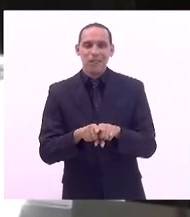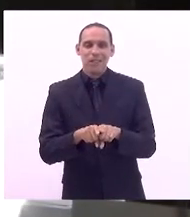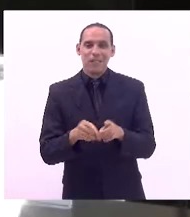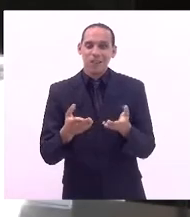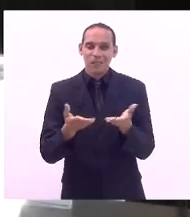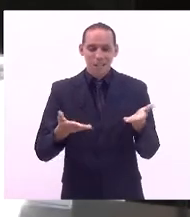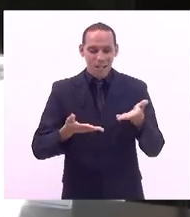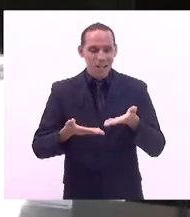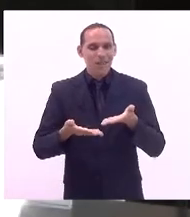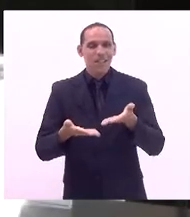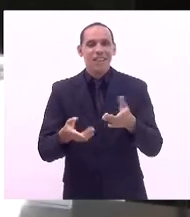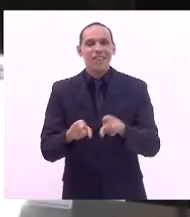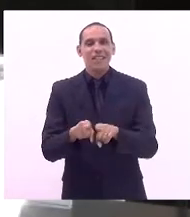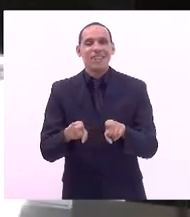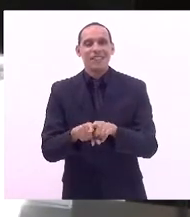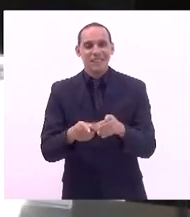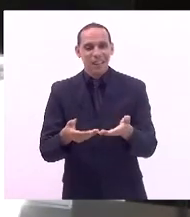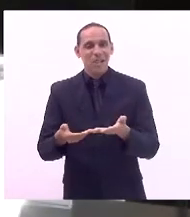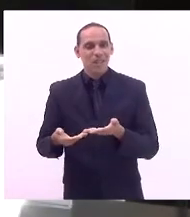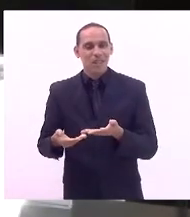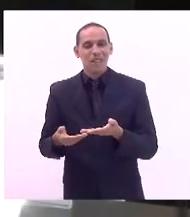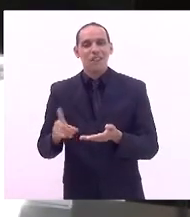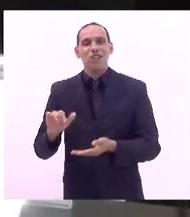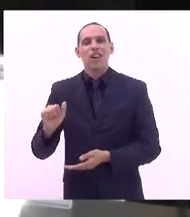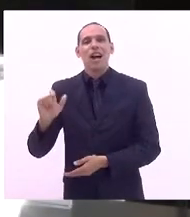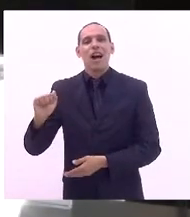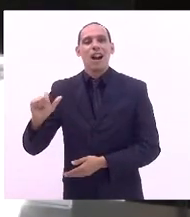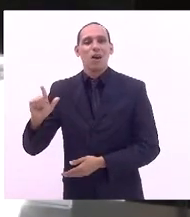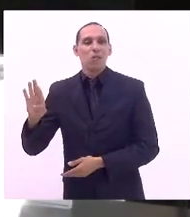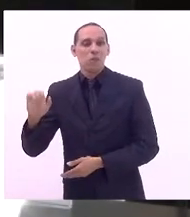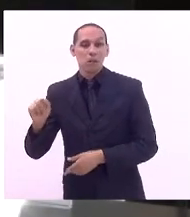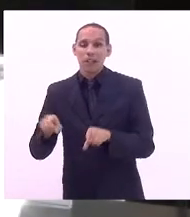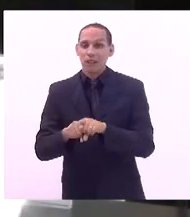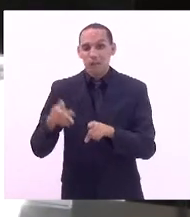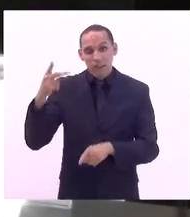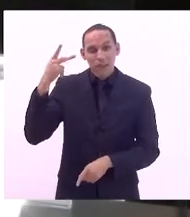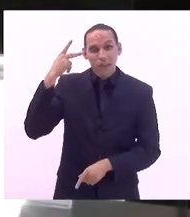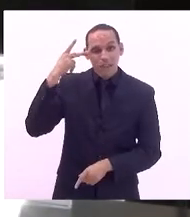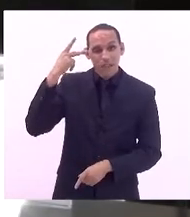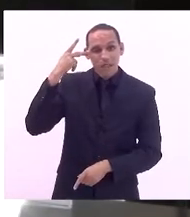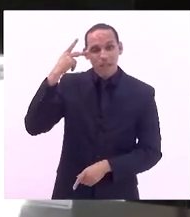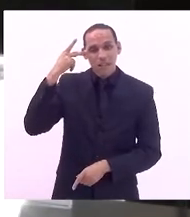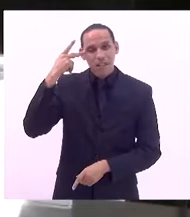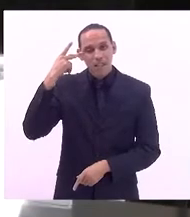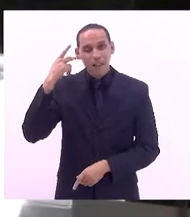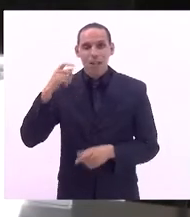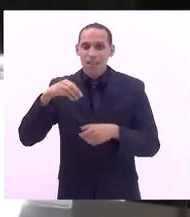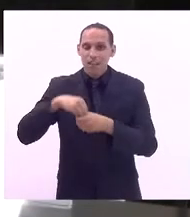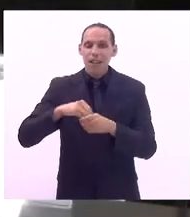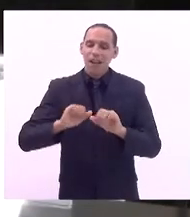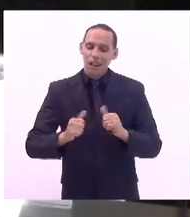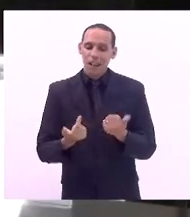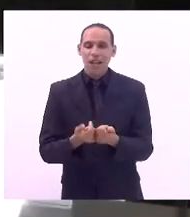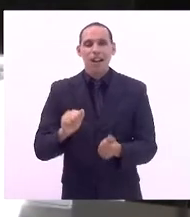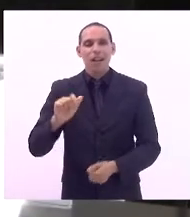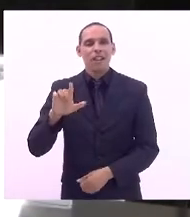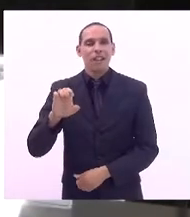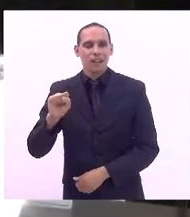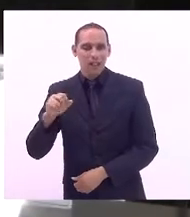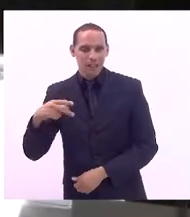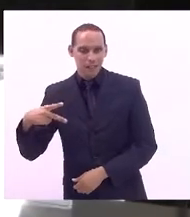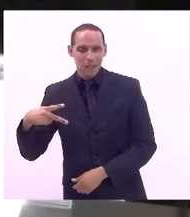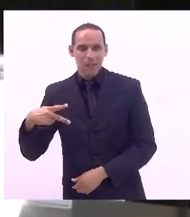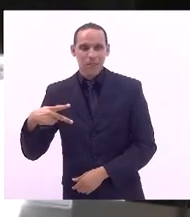sim se convidados já para estar conosco na Alba e também no Estado de São Paulo na alesp Muito obrigado deputada